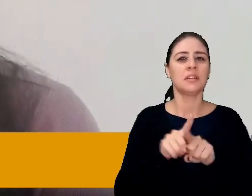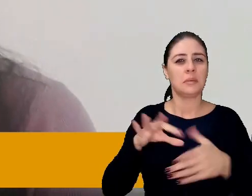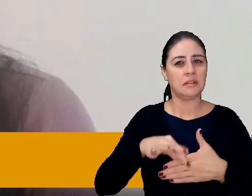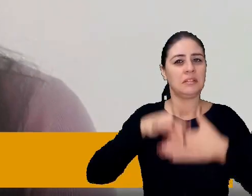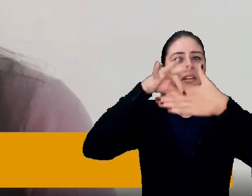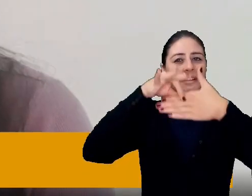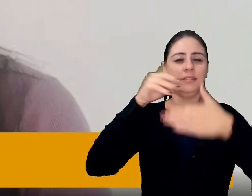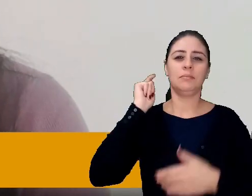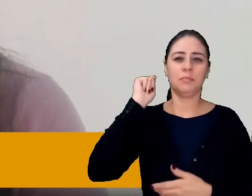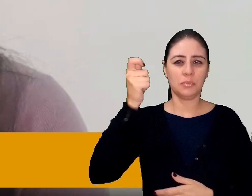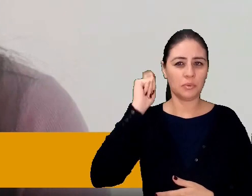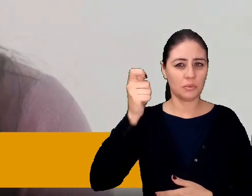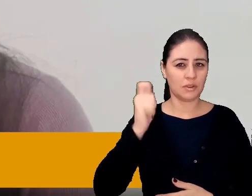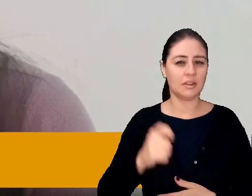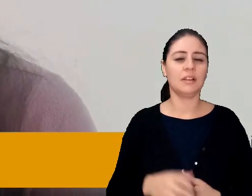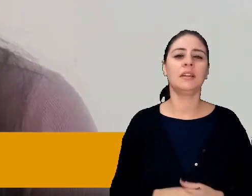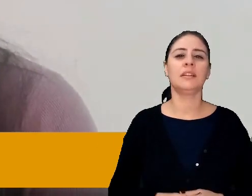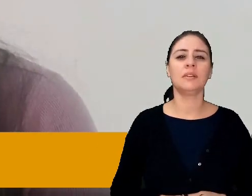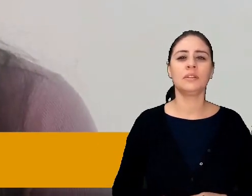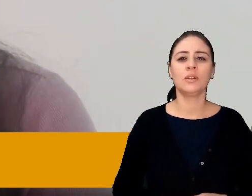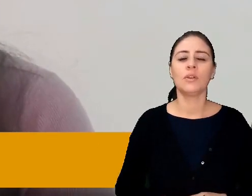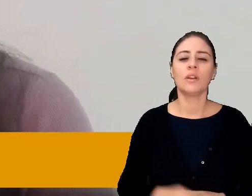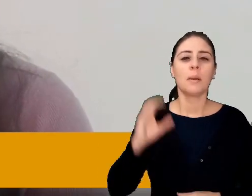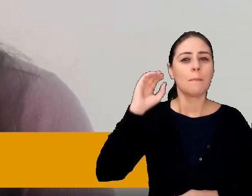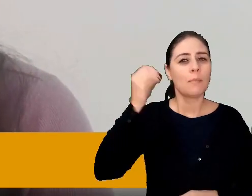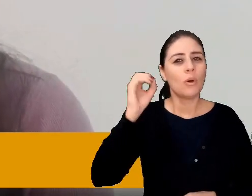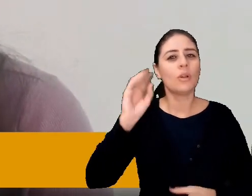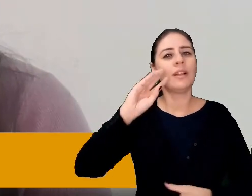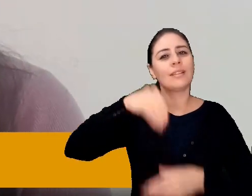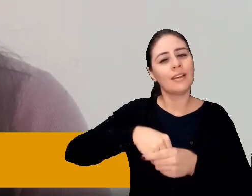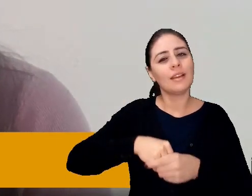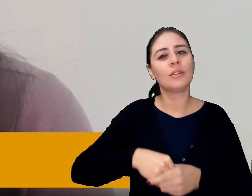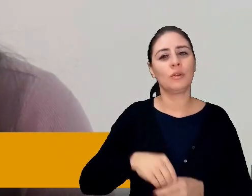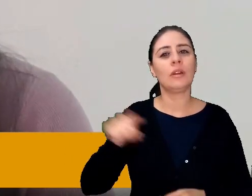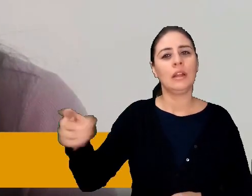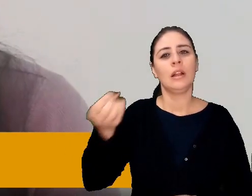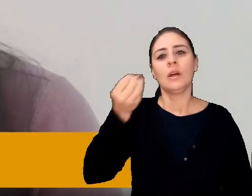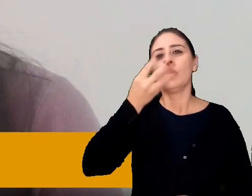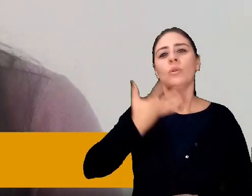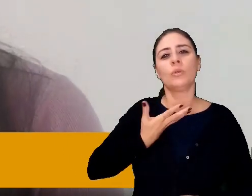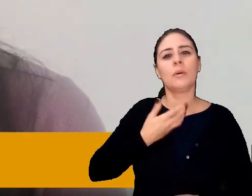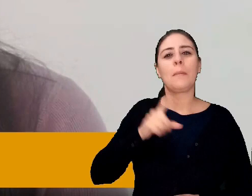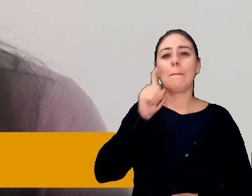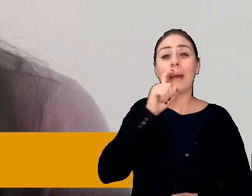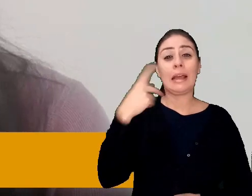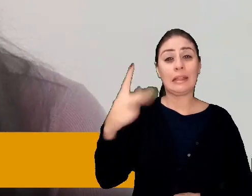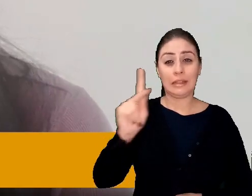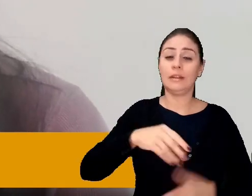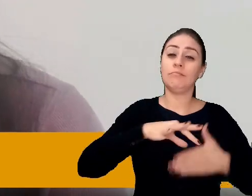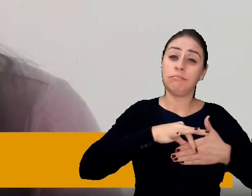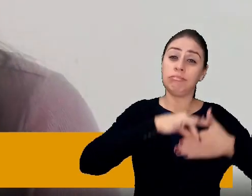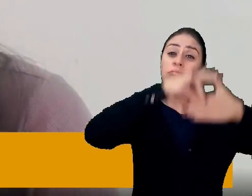Alegre. Então, eu acho que ela mesma me falou assim que o pai dela foi um grande cunhão, um